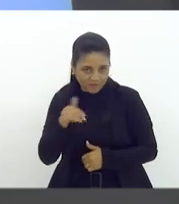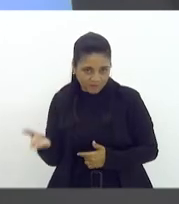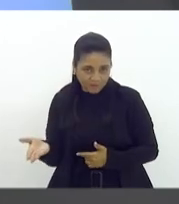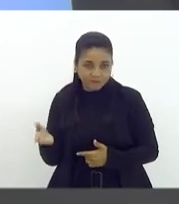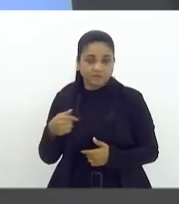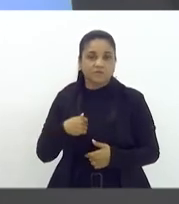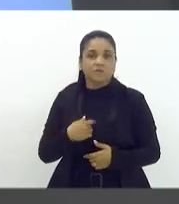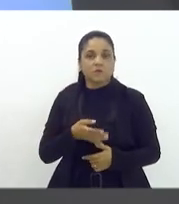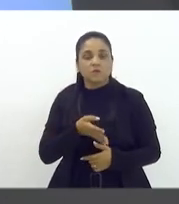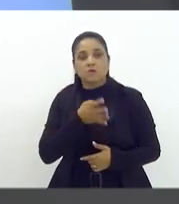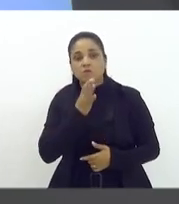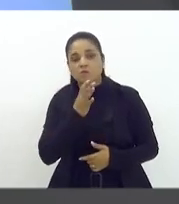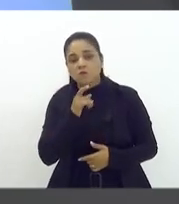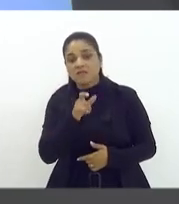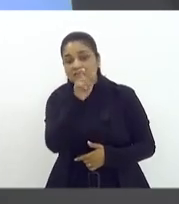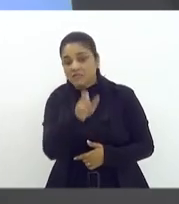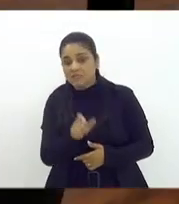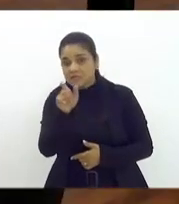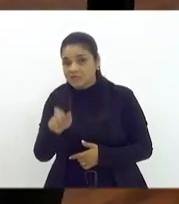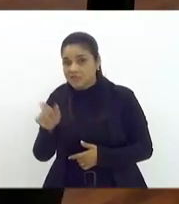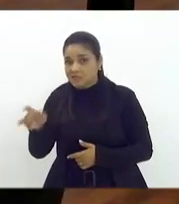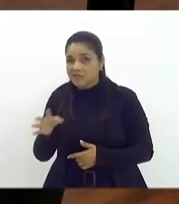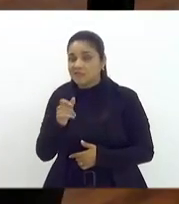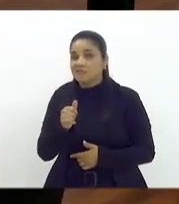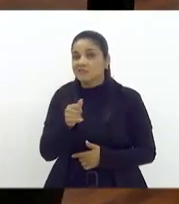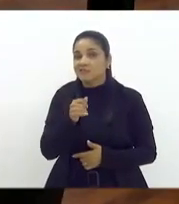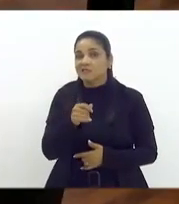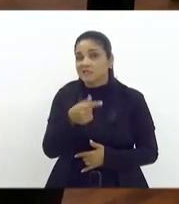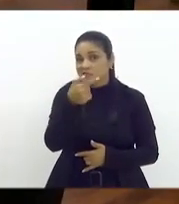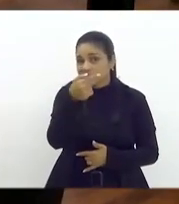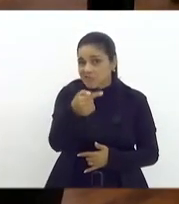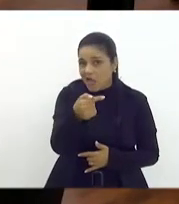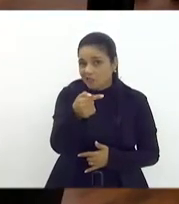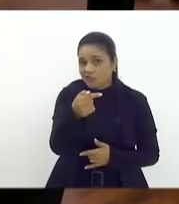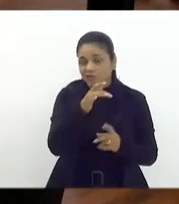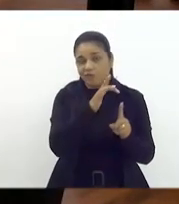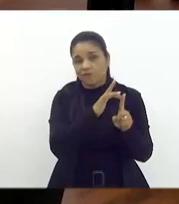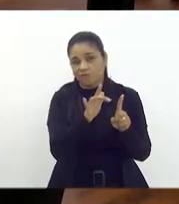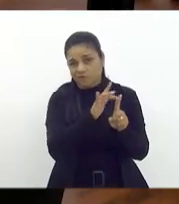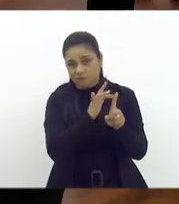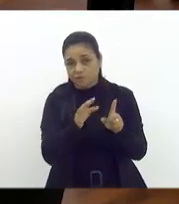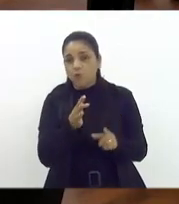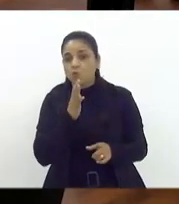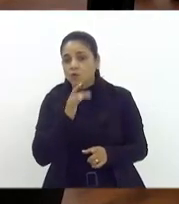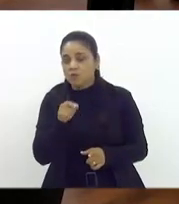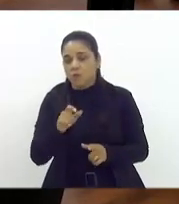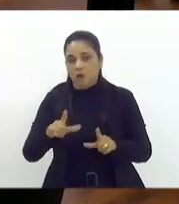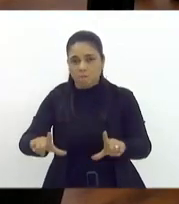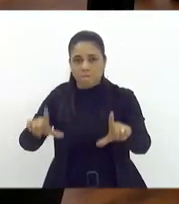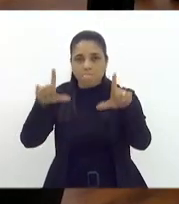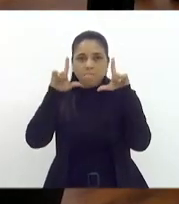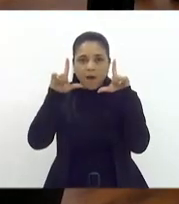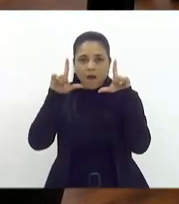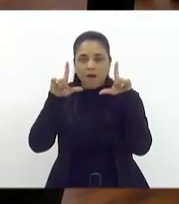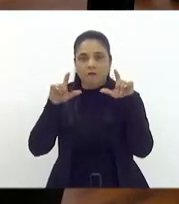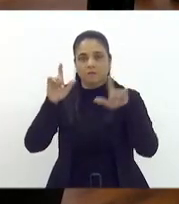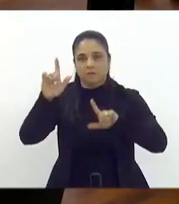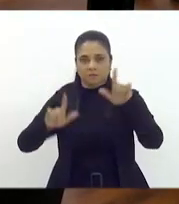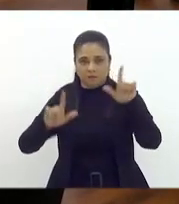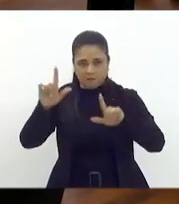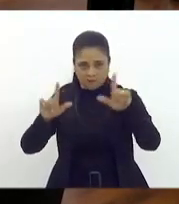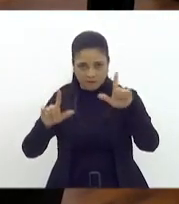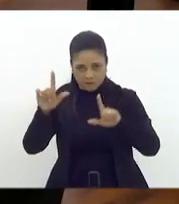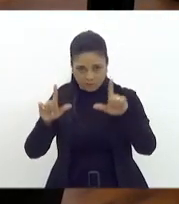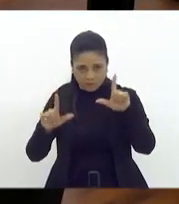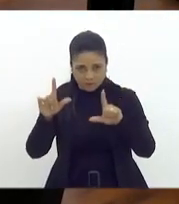dessas vítimas sete mais duas vítimas porque ele foi exposto a sua imagem na televisão e acaba